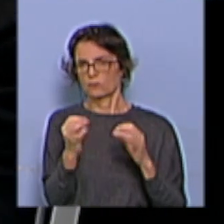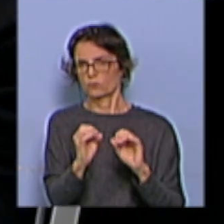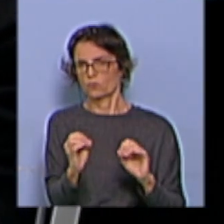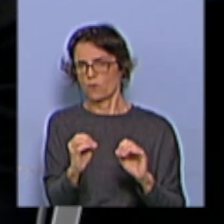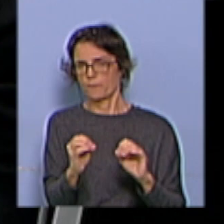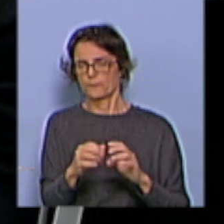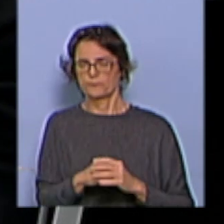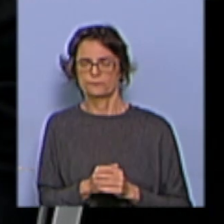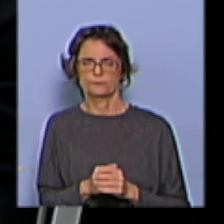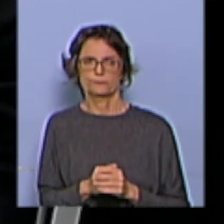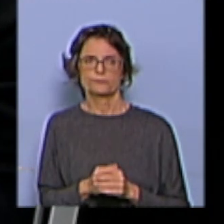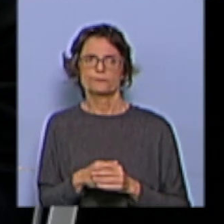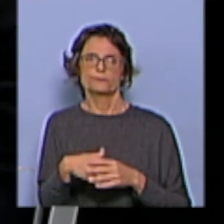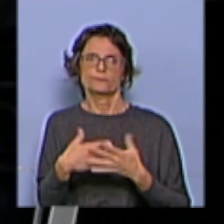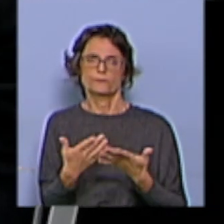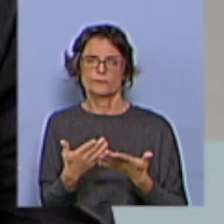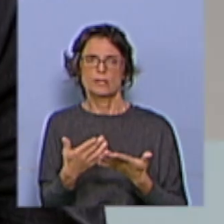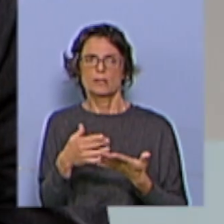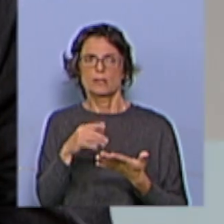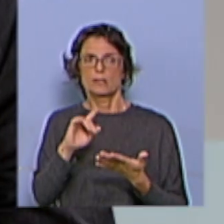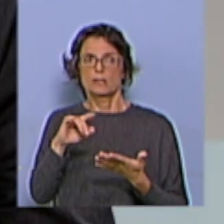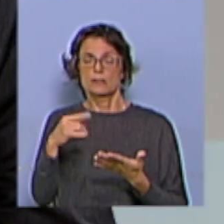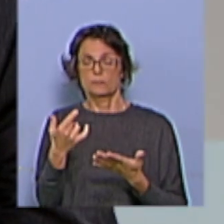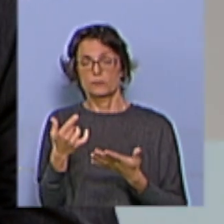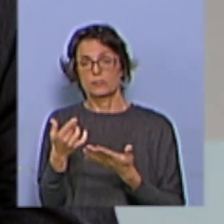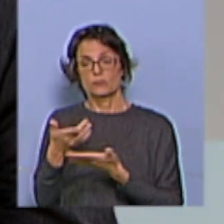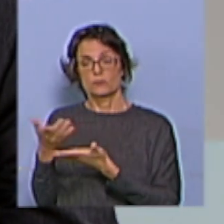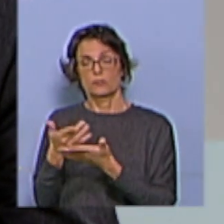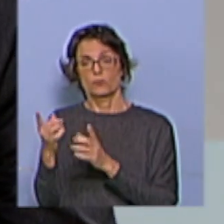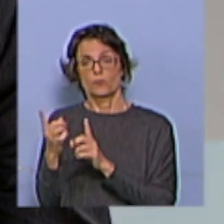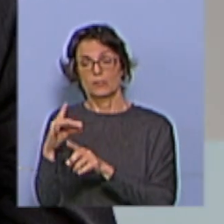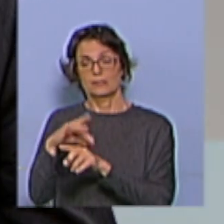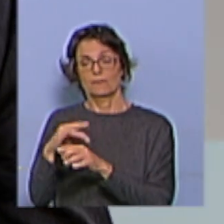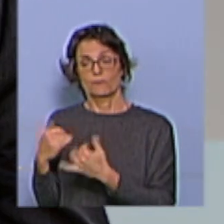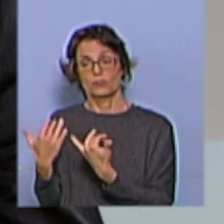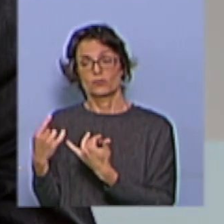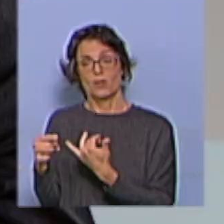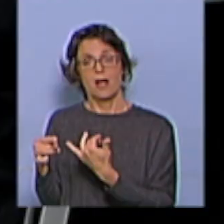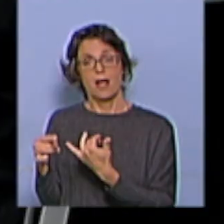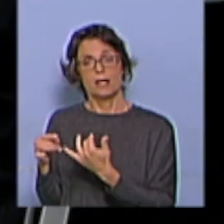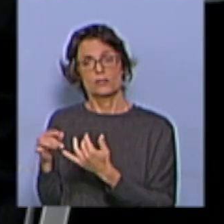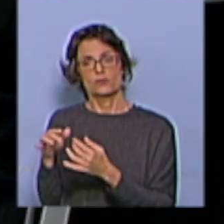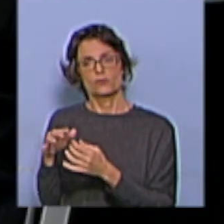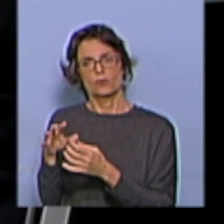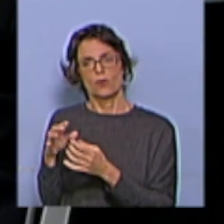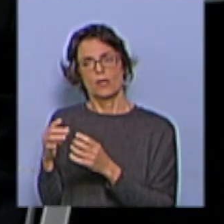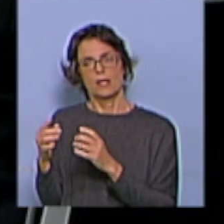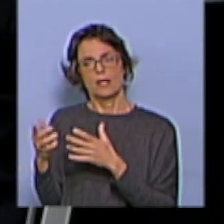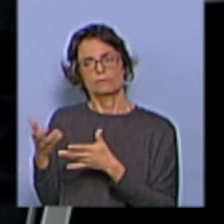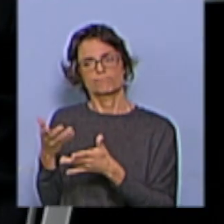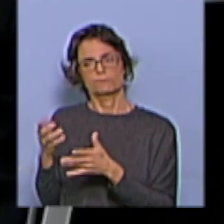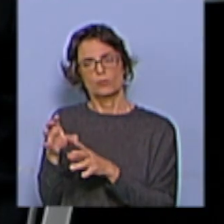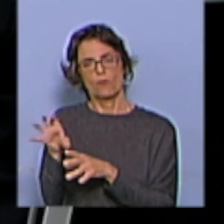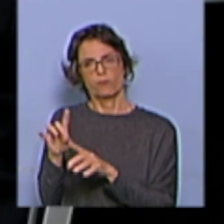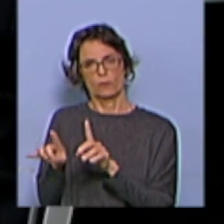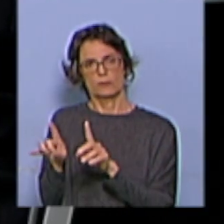Depois, lidar com os doentes com infecção, isso era outra coisa, não é? Têm sido tempos que alteraram